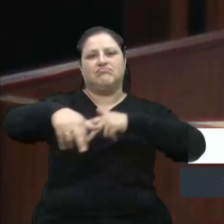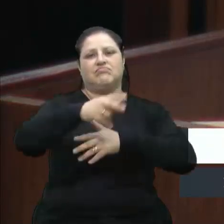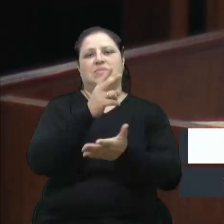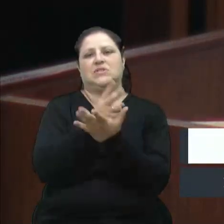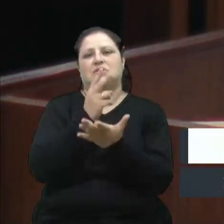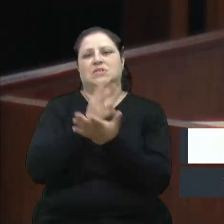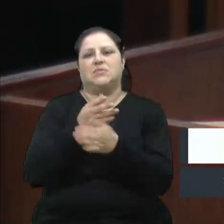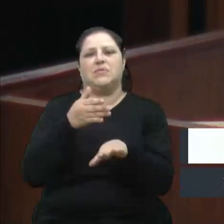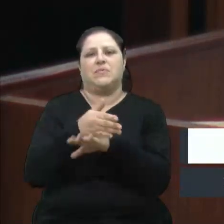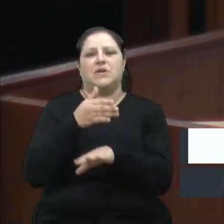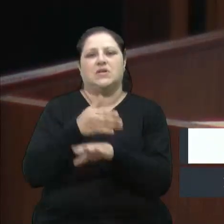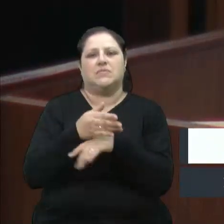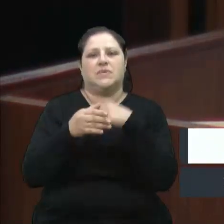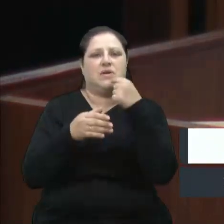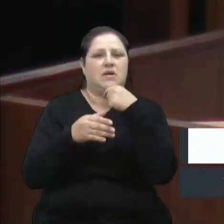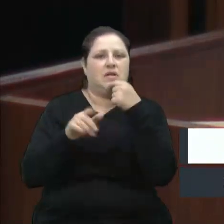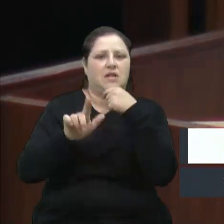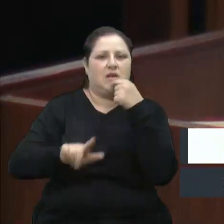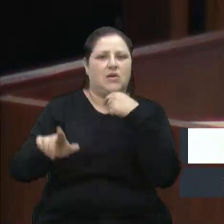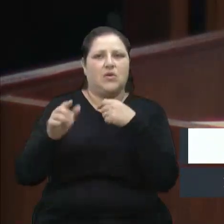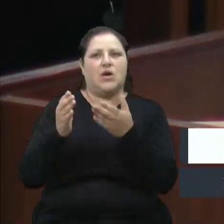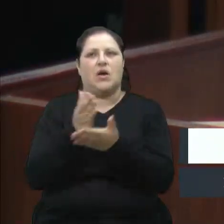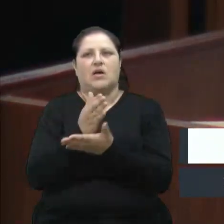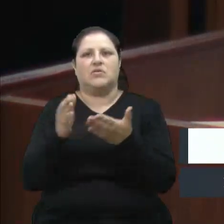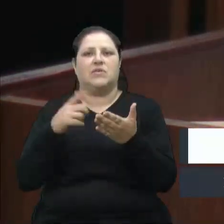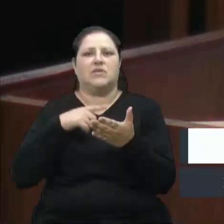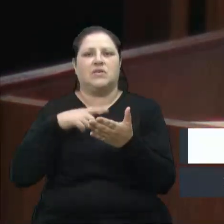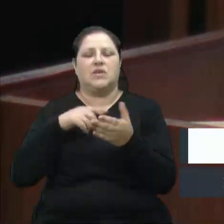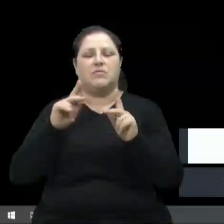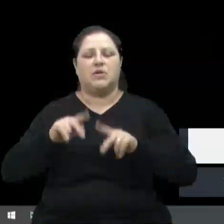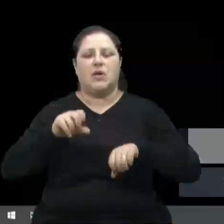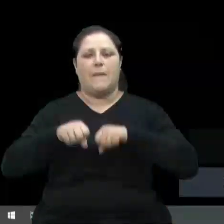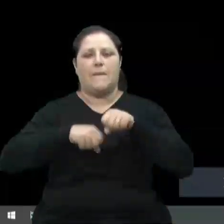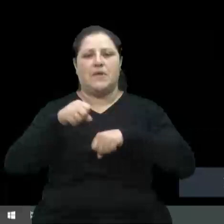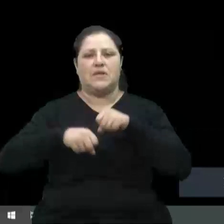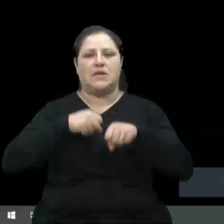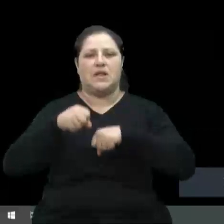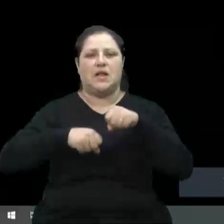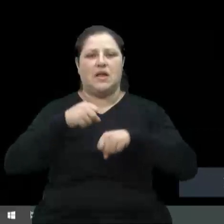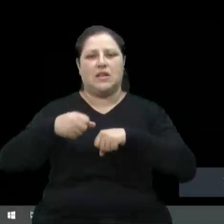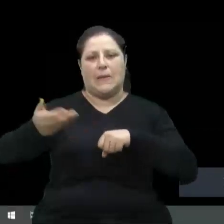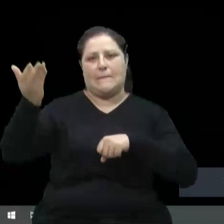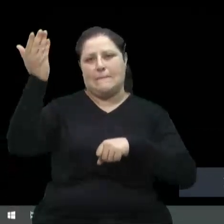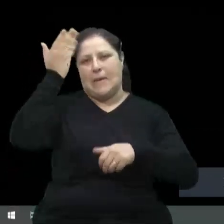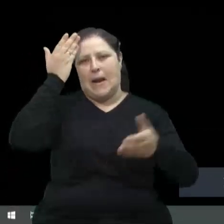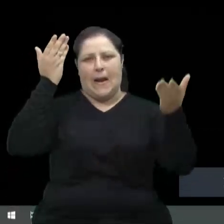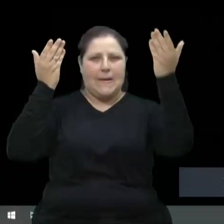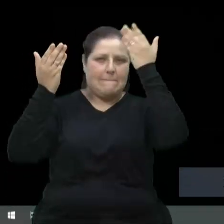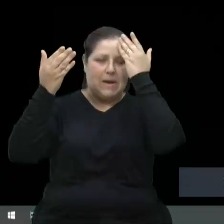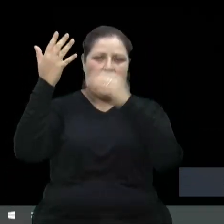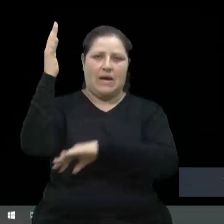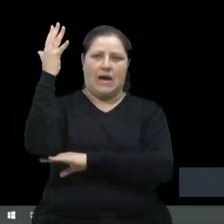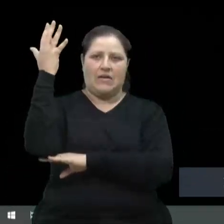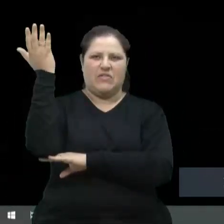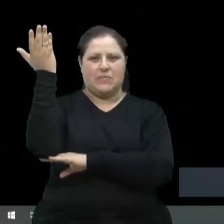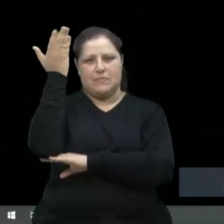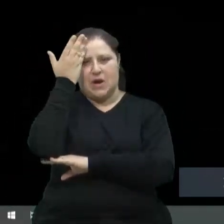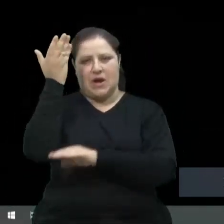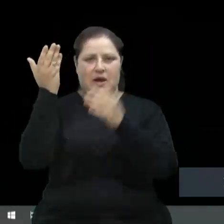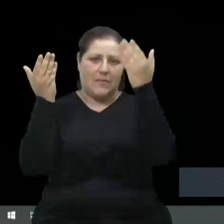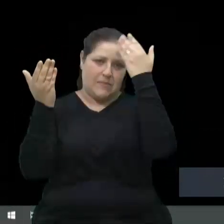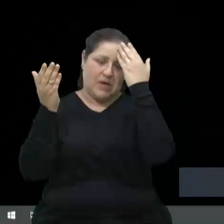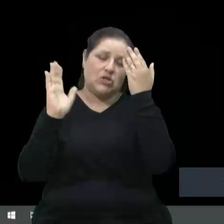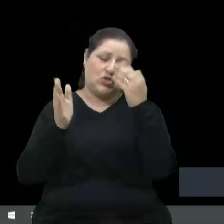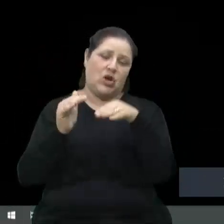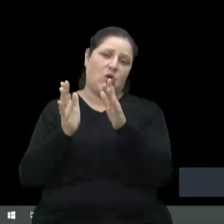na lagoa. O ciclista passa lá com a cabecinha batendo nos galhos de árvore. Então, isso eu já solicitei também junto com a